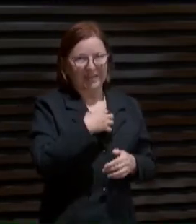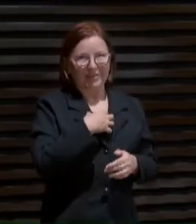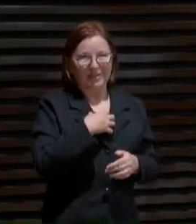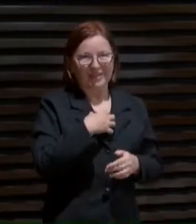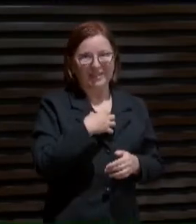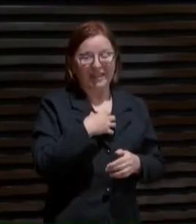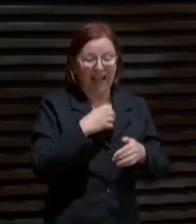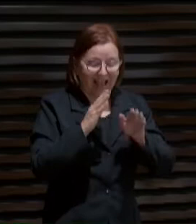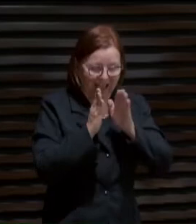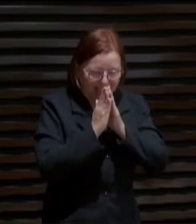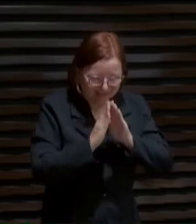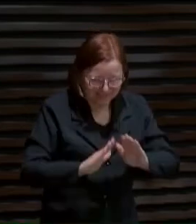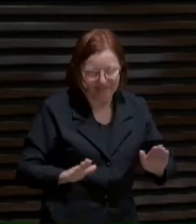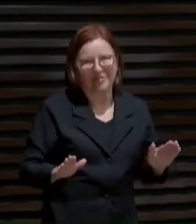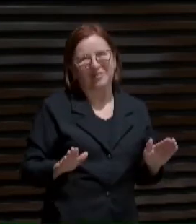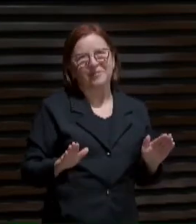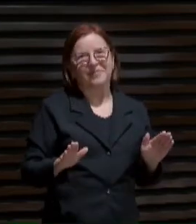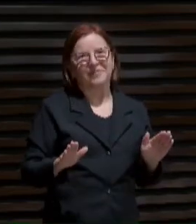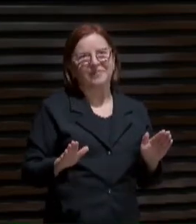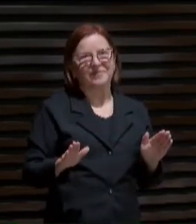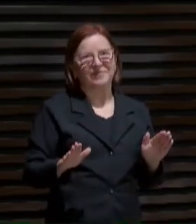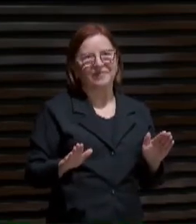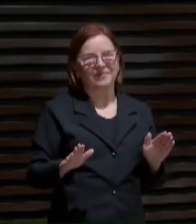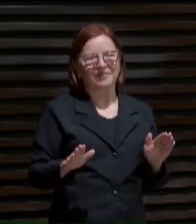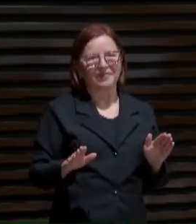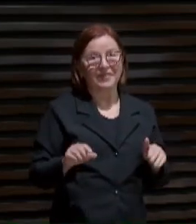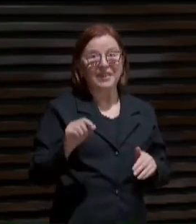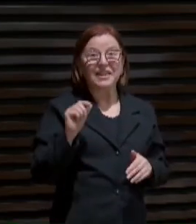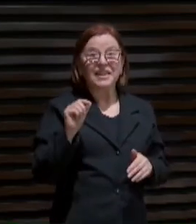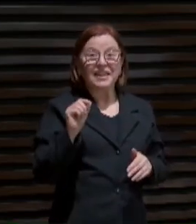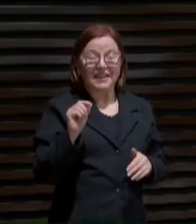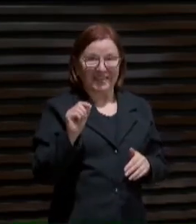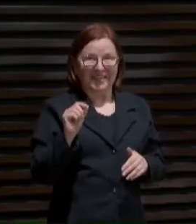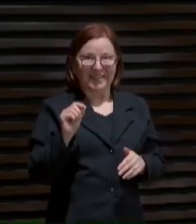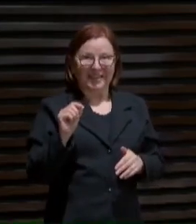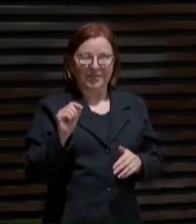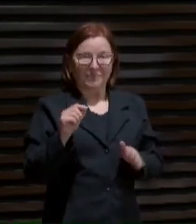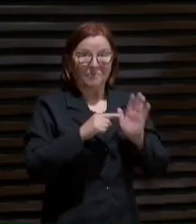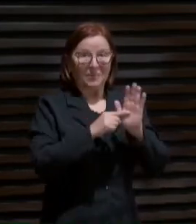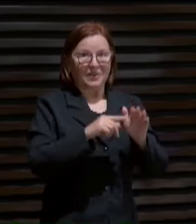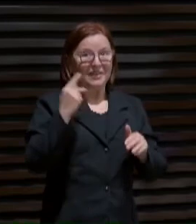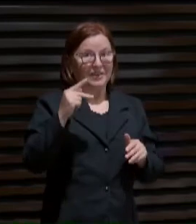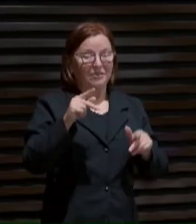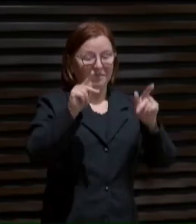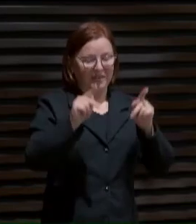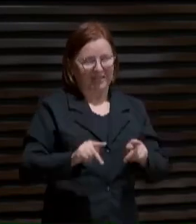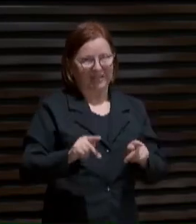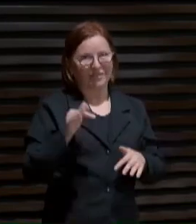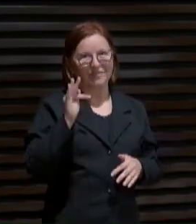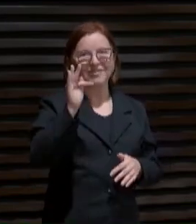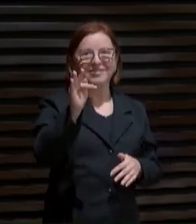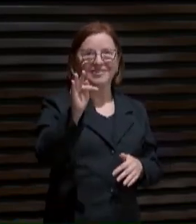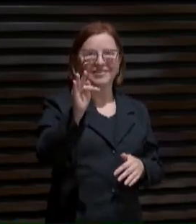Adorador e Quem determina seu presente e futuro é aquele